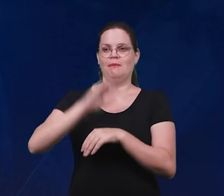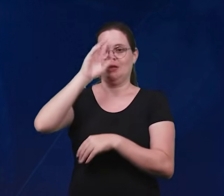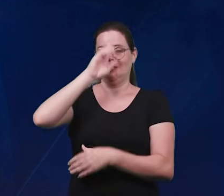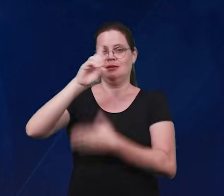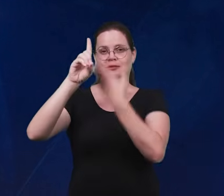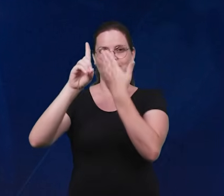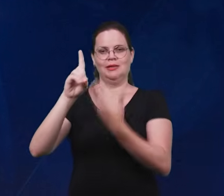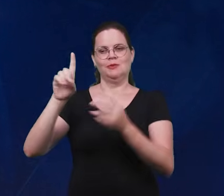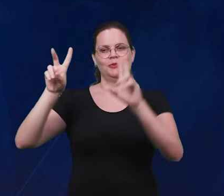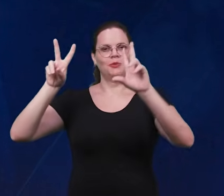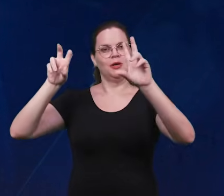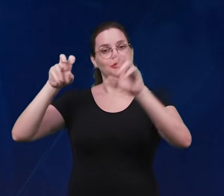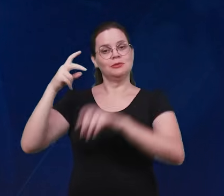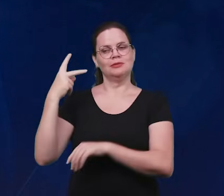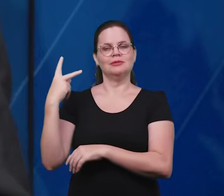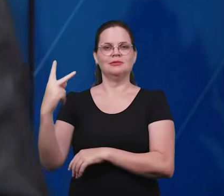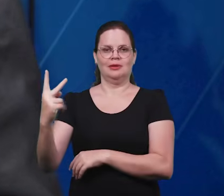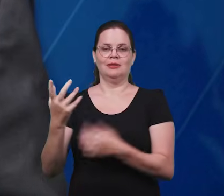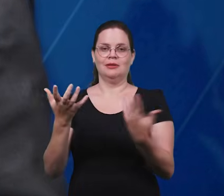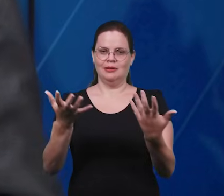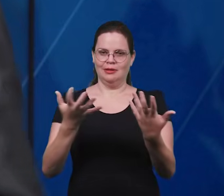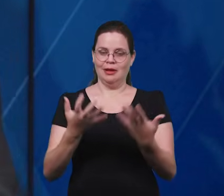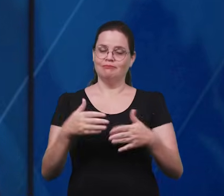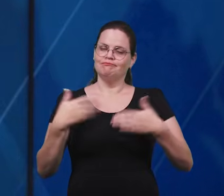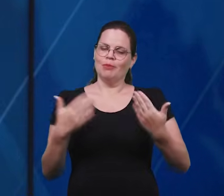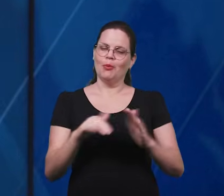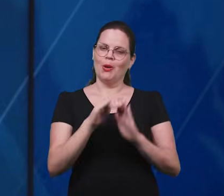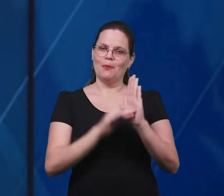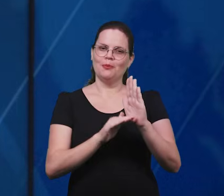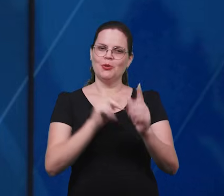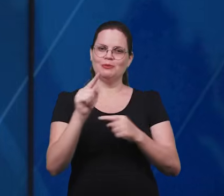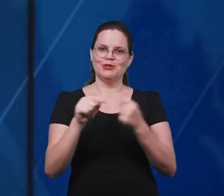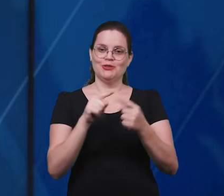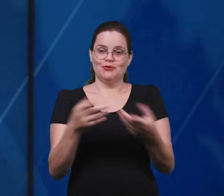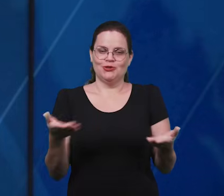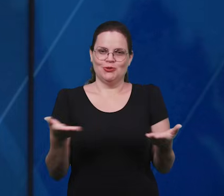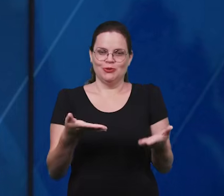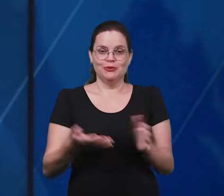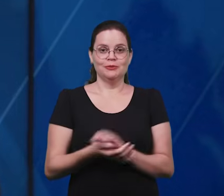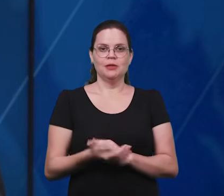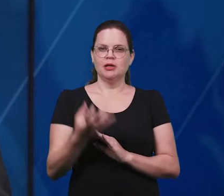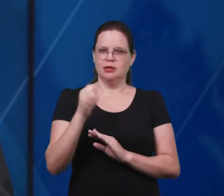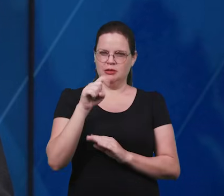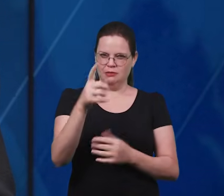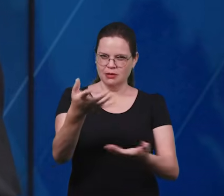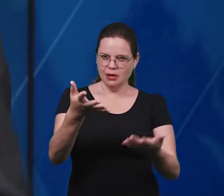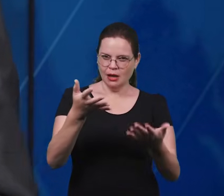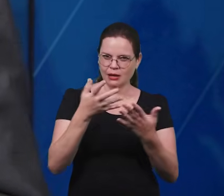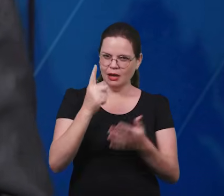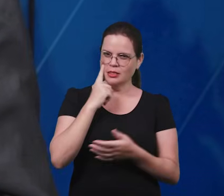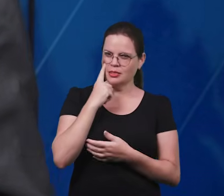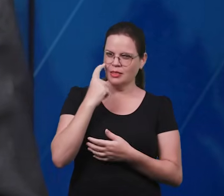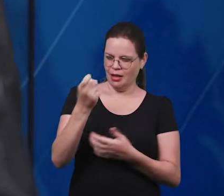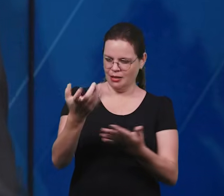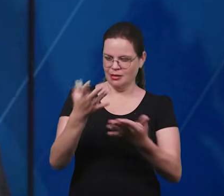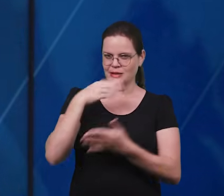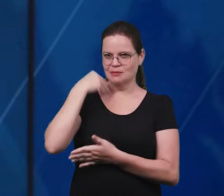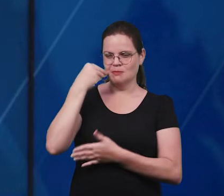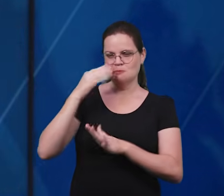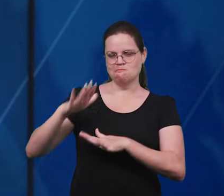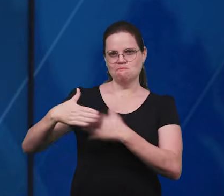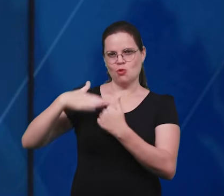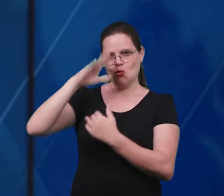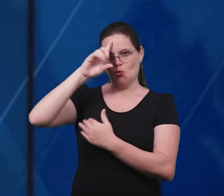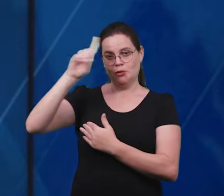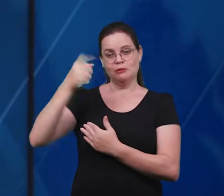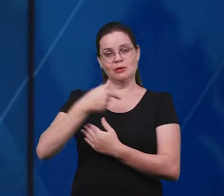profundo das coisas de Deus. E se este for o seu interesse em ter essa experiência com Deus, convido